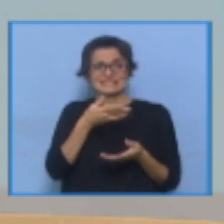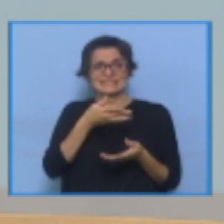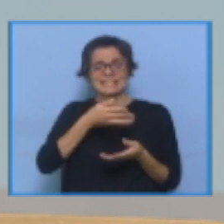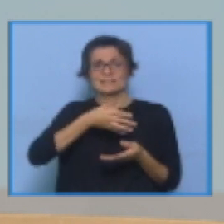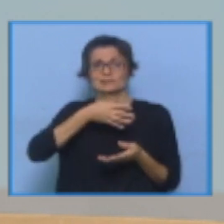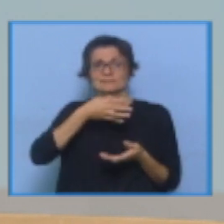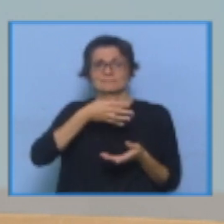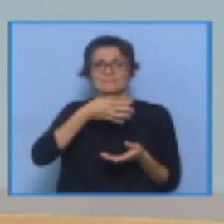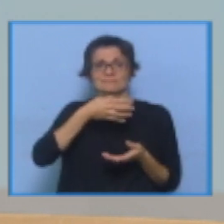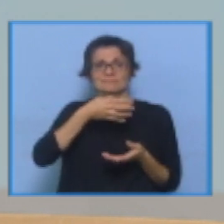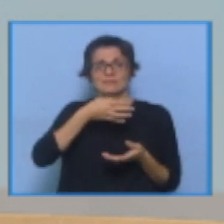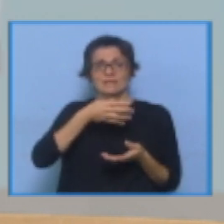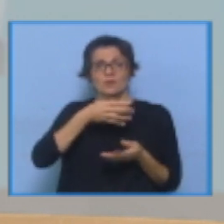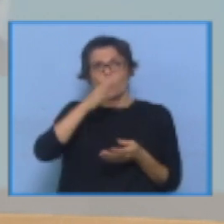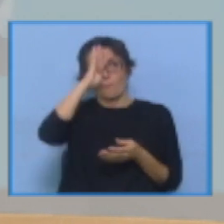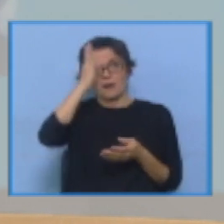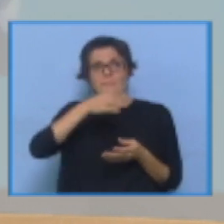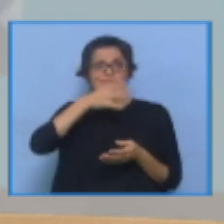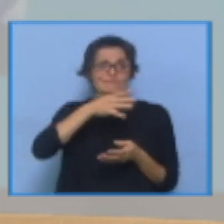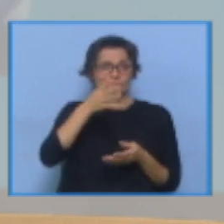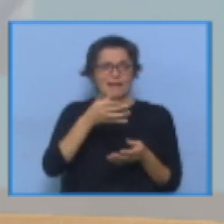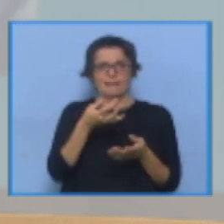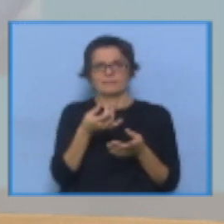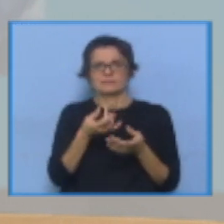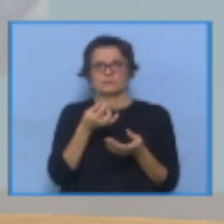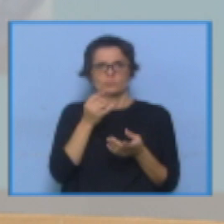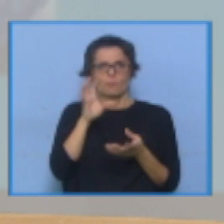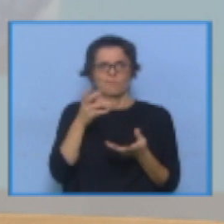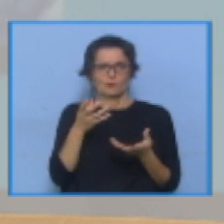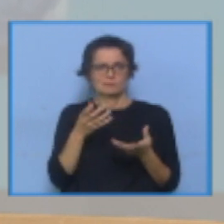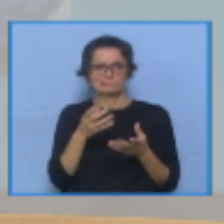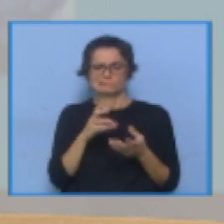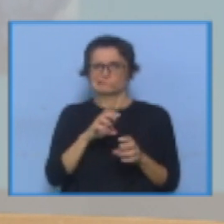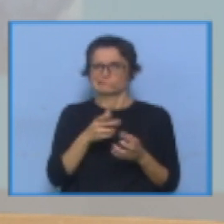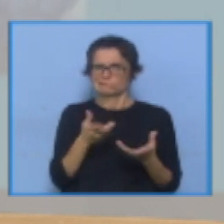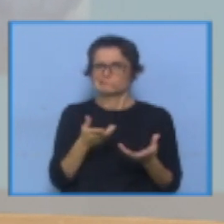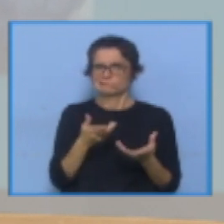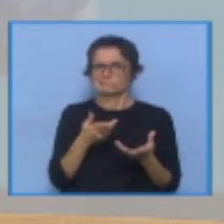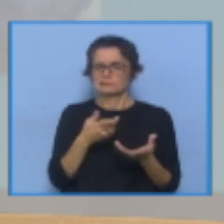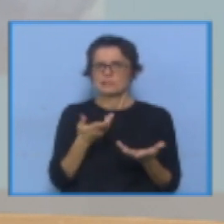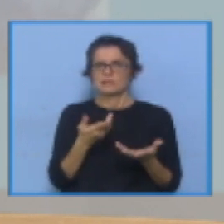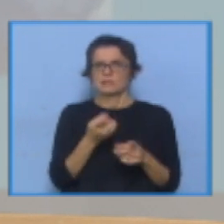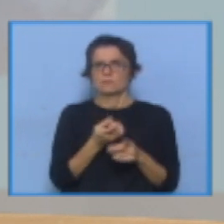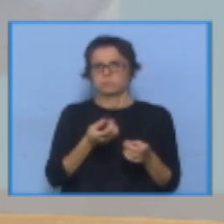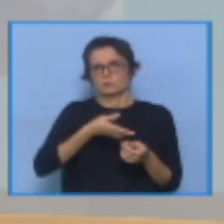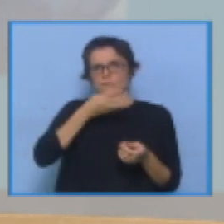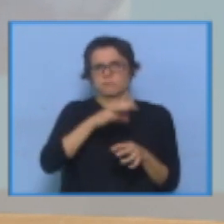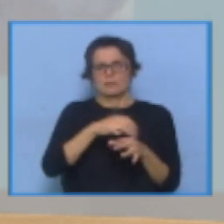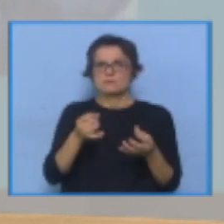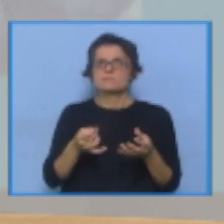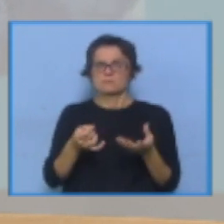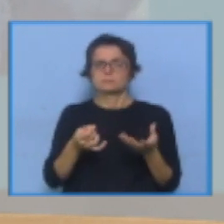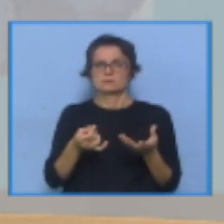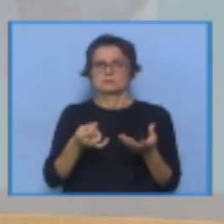Papa faz é dramática no sentido de enunciar uma série de situações que poderiam levar os pobres a perder